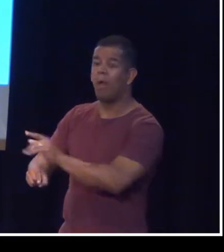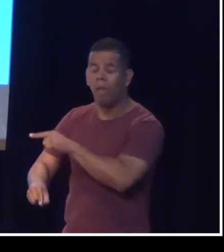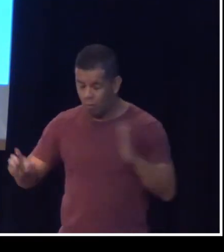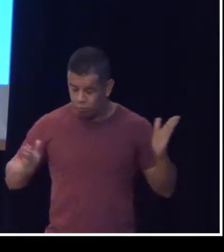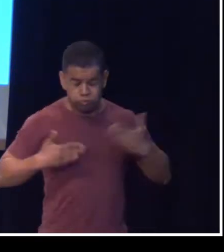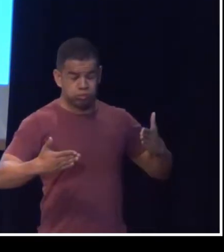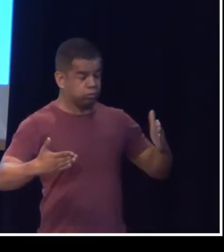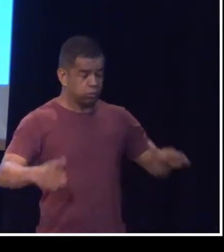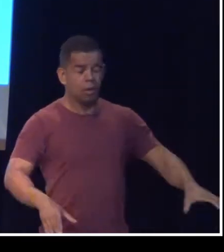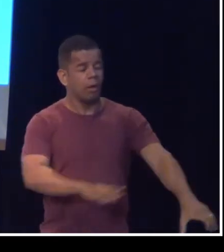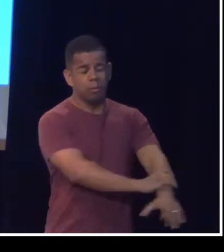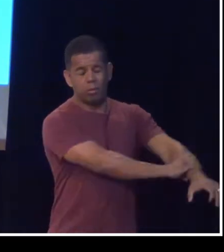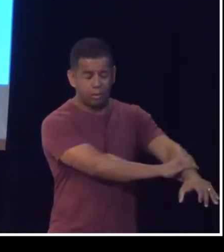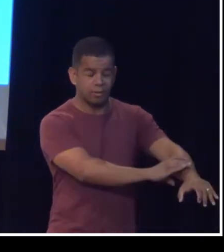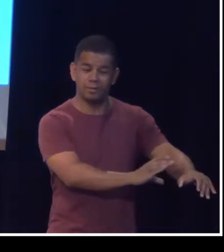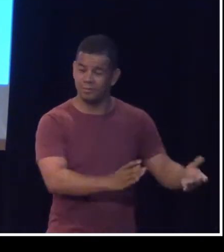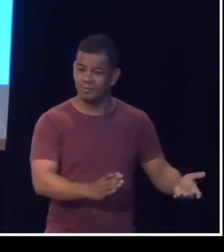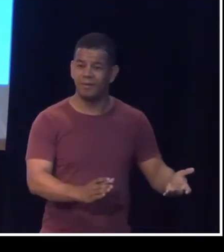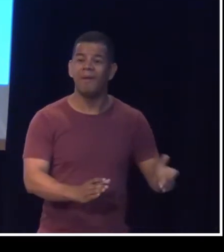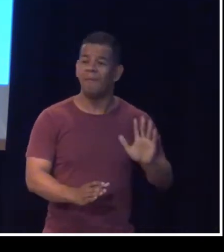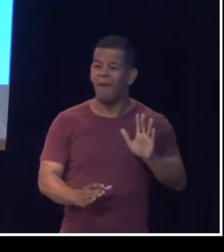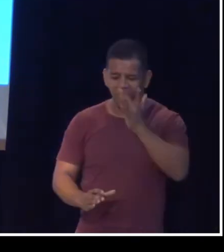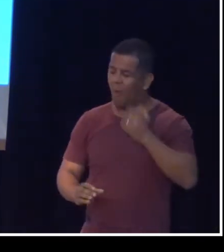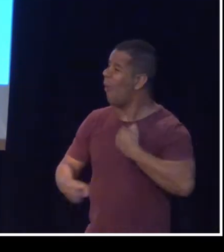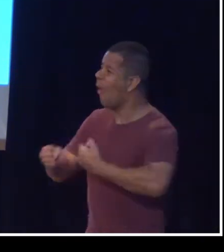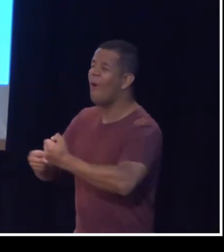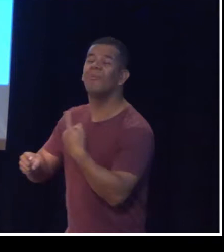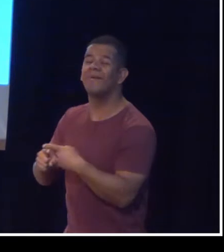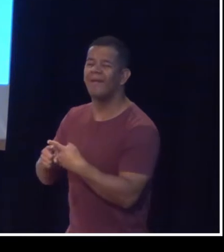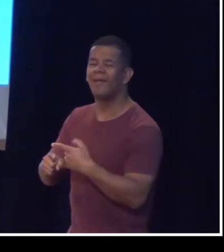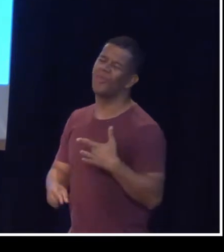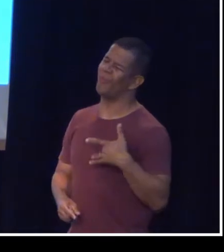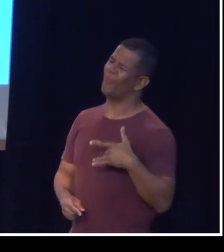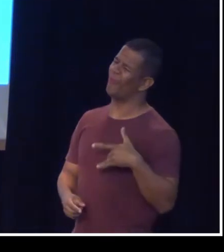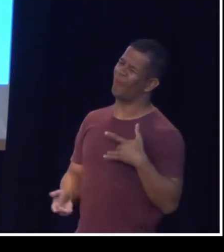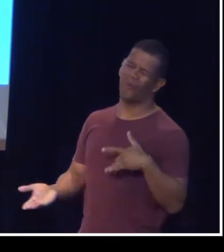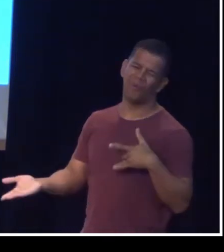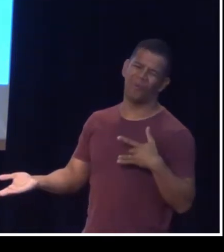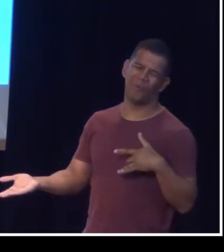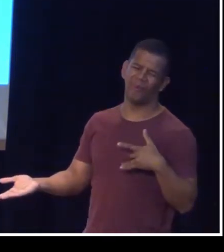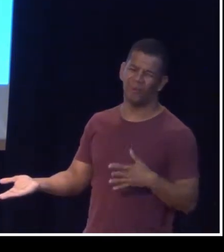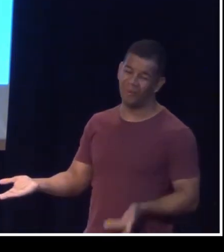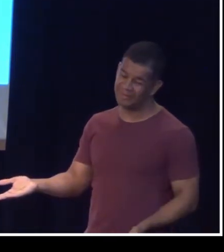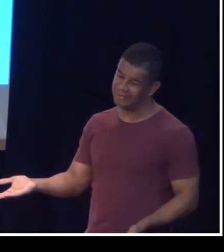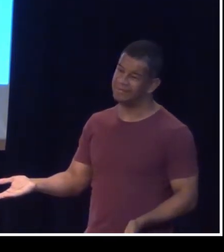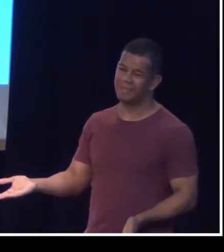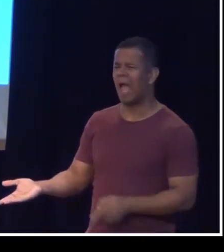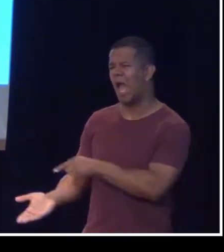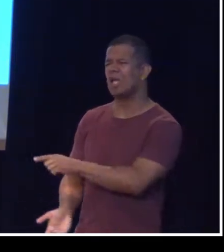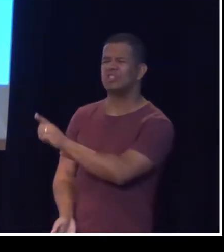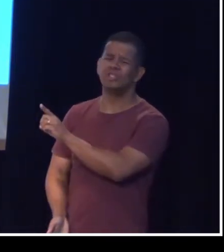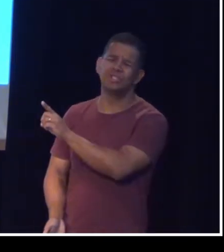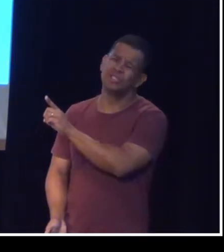mas você corre do outro lado da rua para poder segurar, porque você tem muito dó, ou que você tem muita pena, né, que essas pessoas, de fato, são